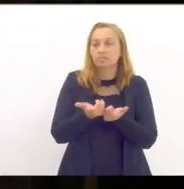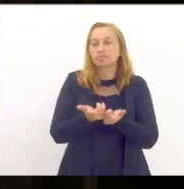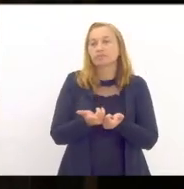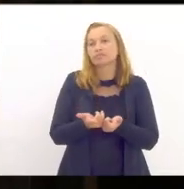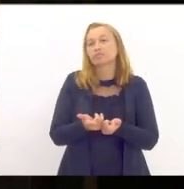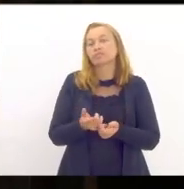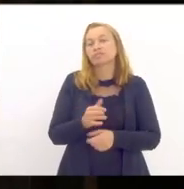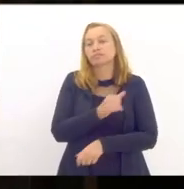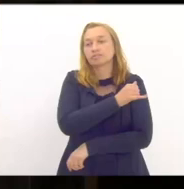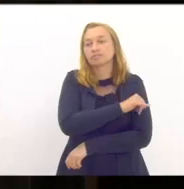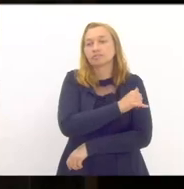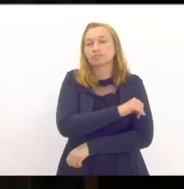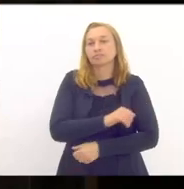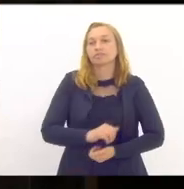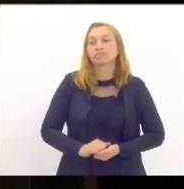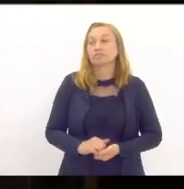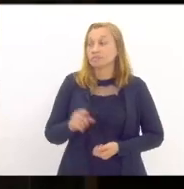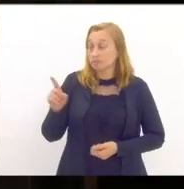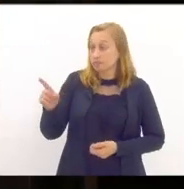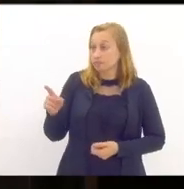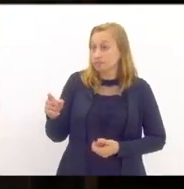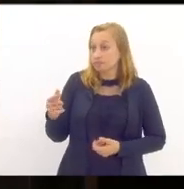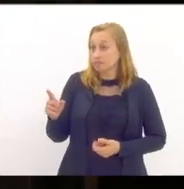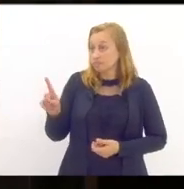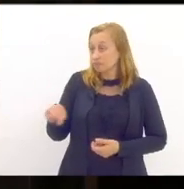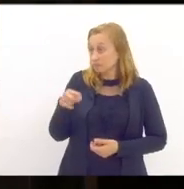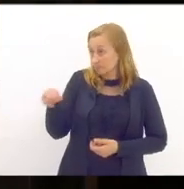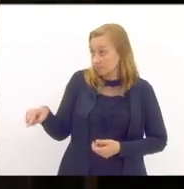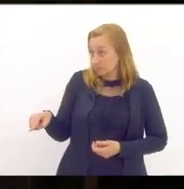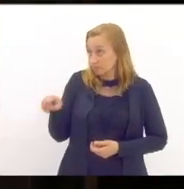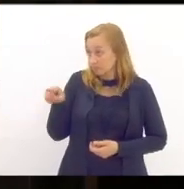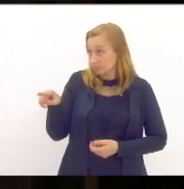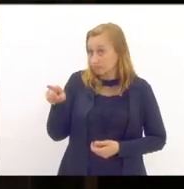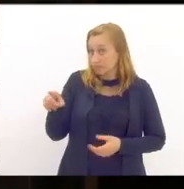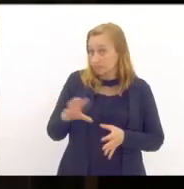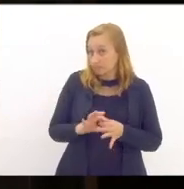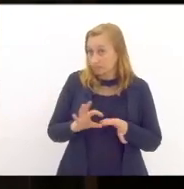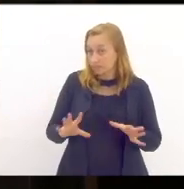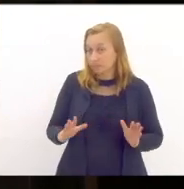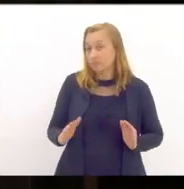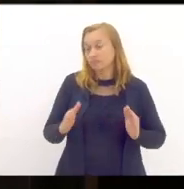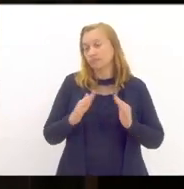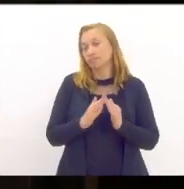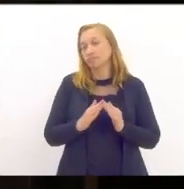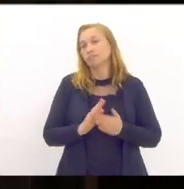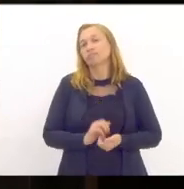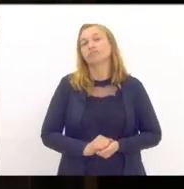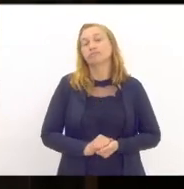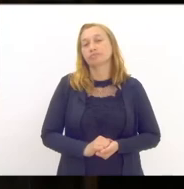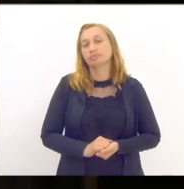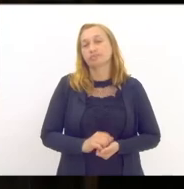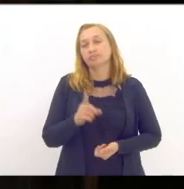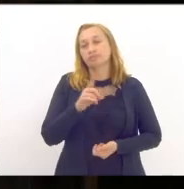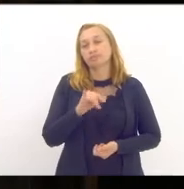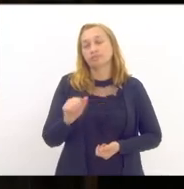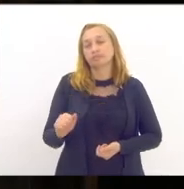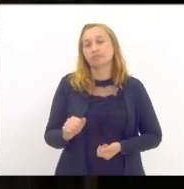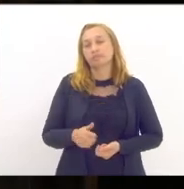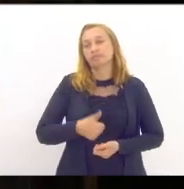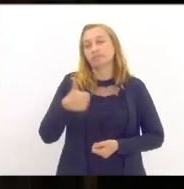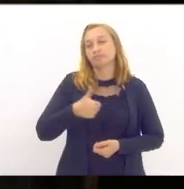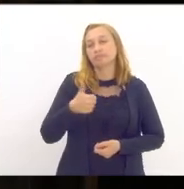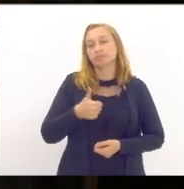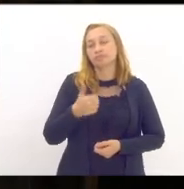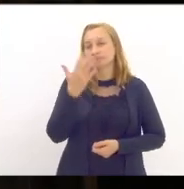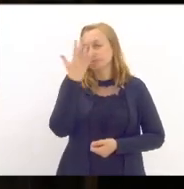Janeiro. Você devia ser proibido de deixar esse prédio no dia 1º